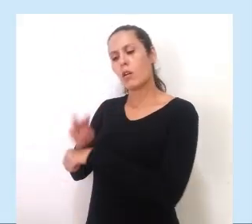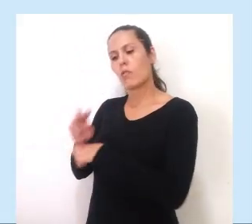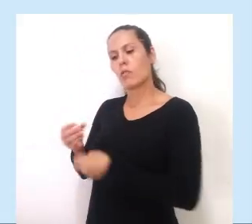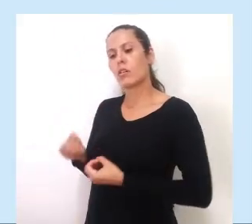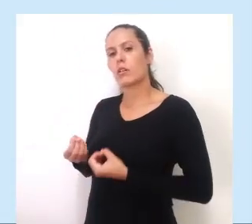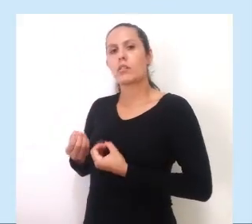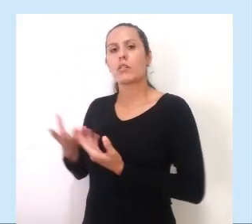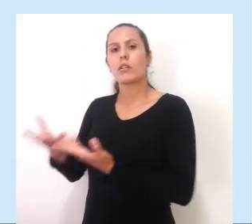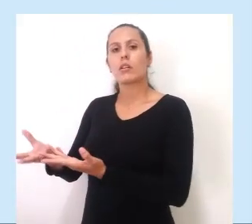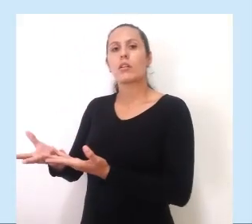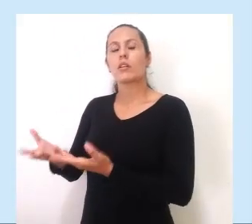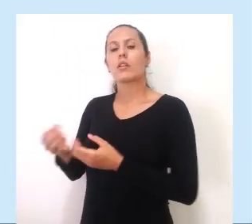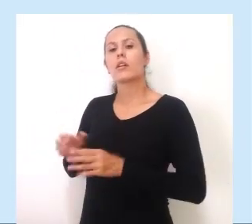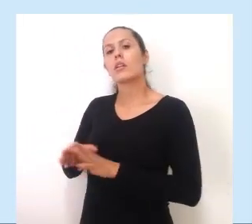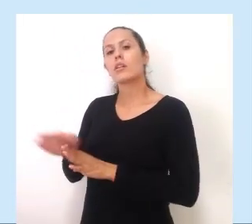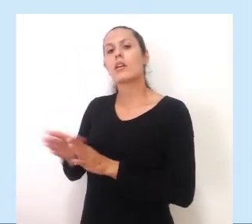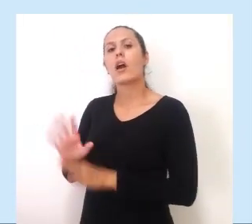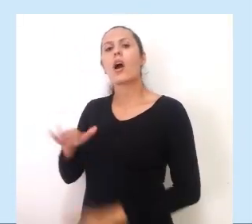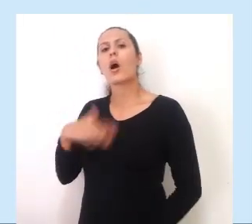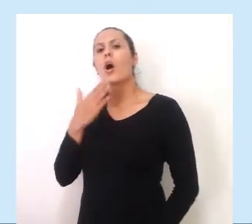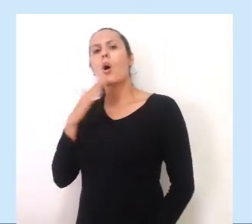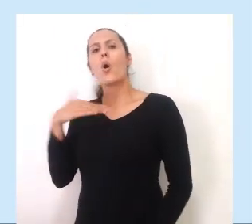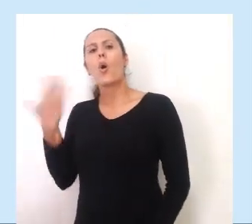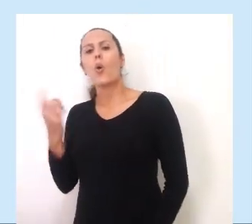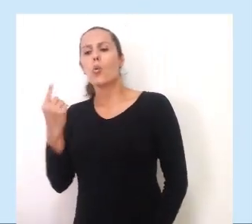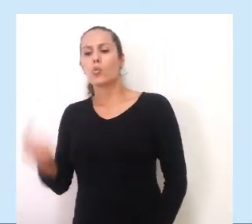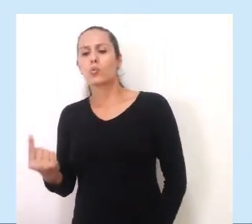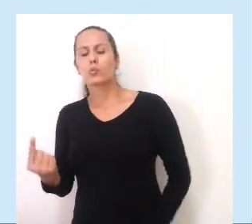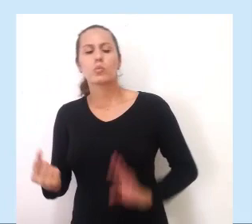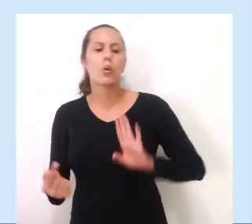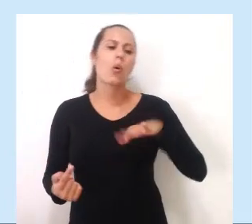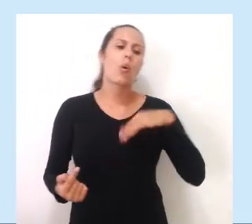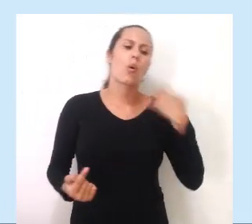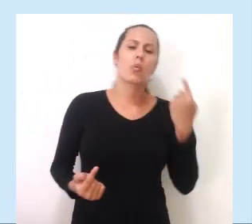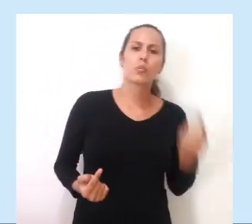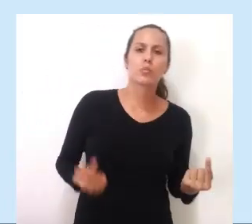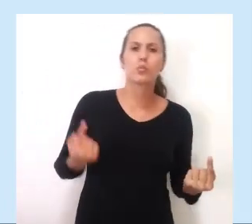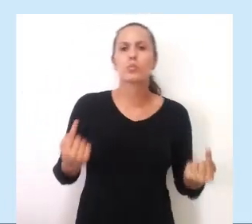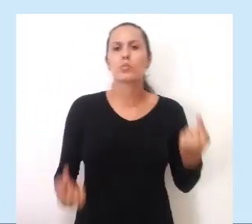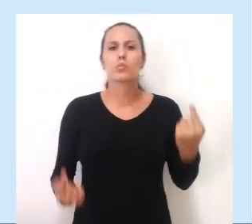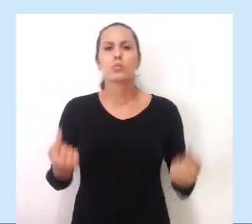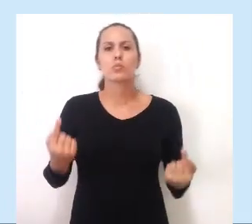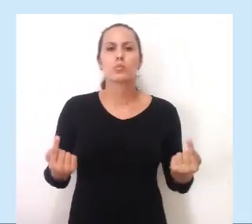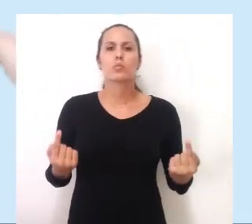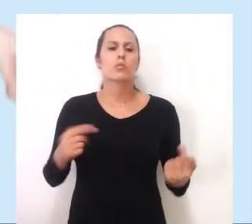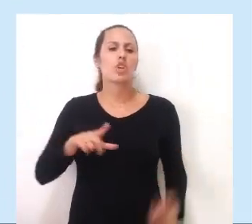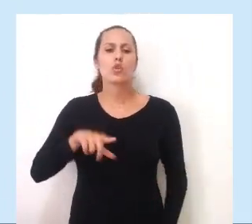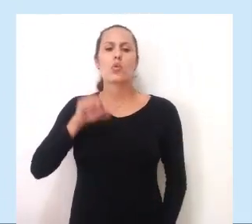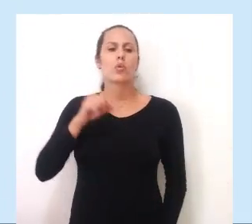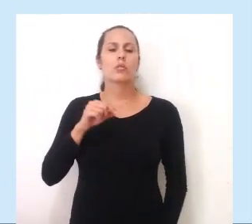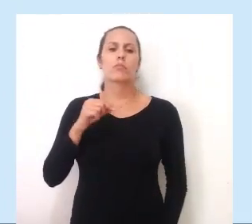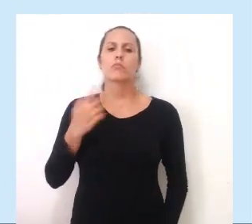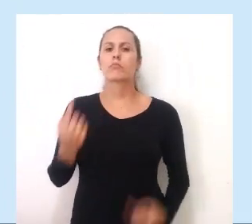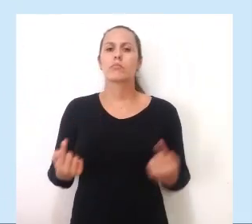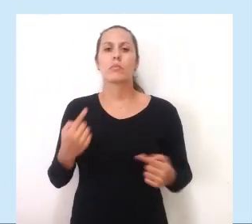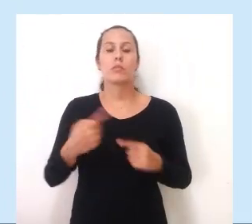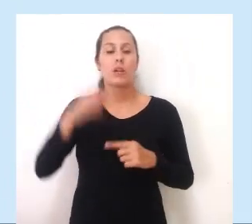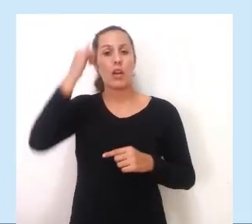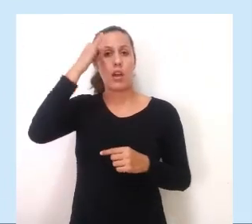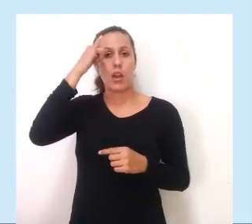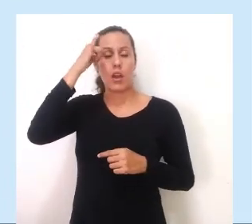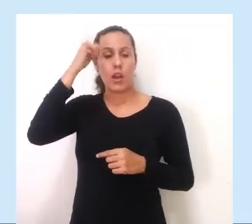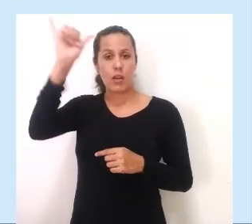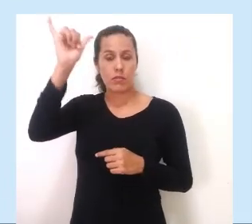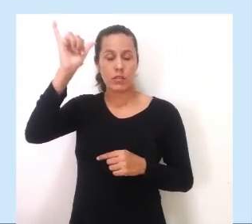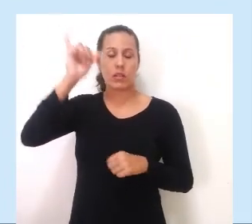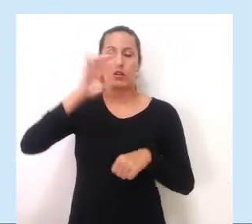Dantas iria indicar para o filho dela que utilizasse preservativo ou masculino ou feminino,